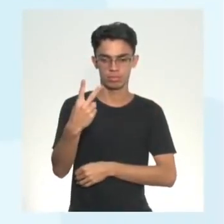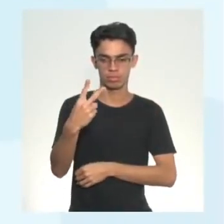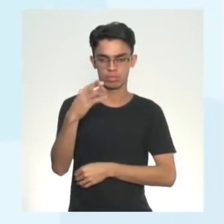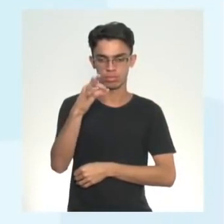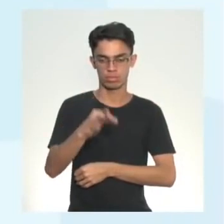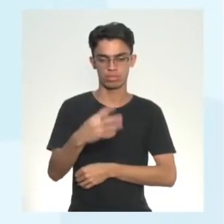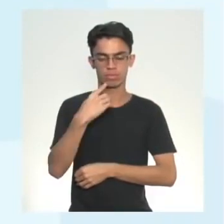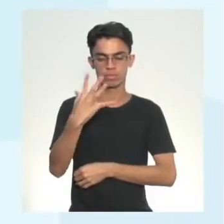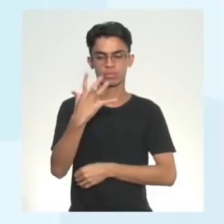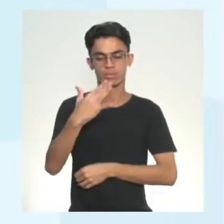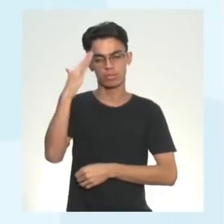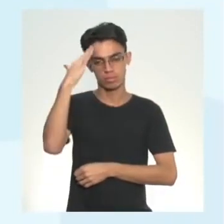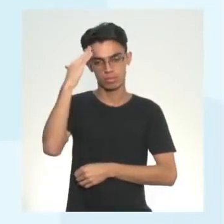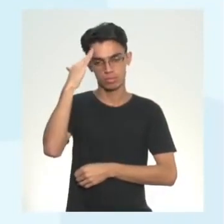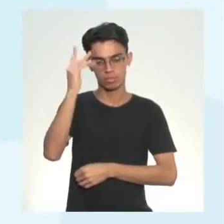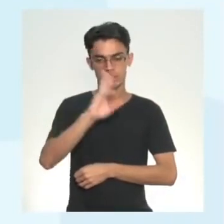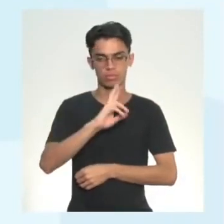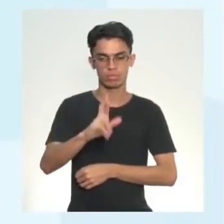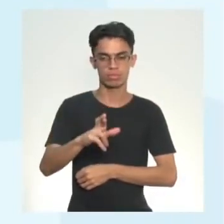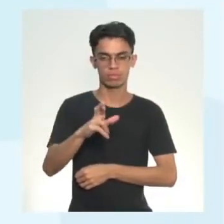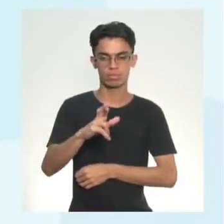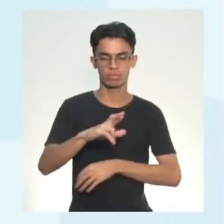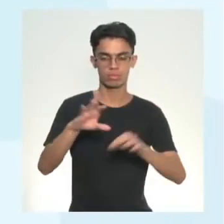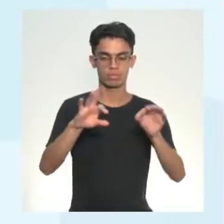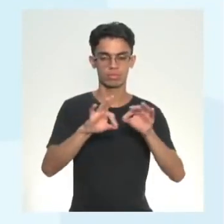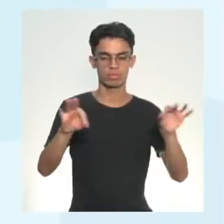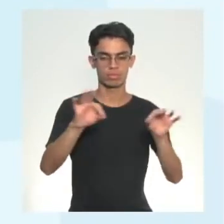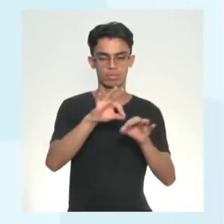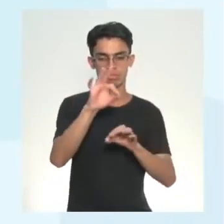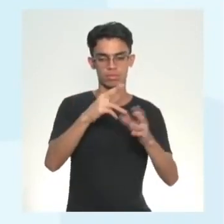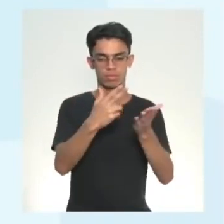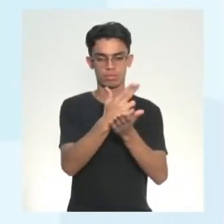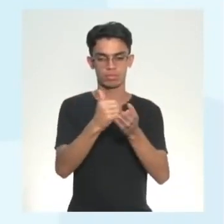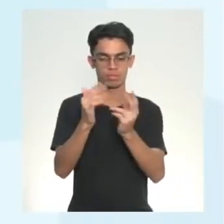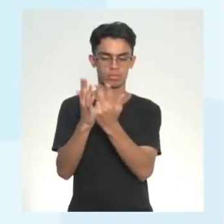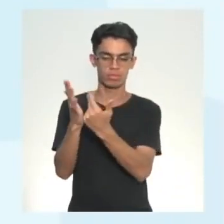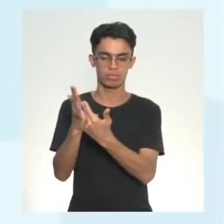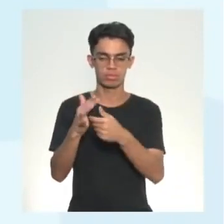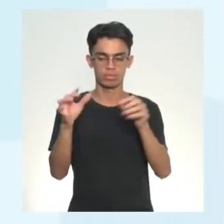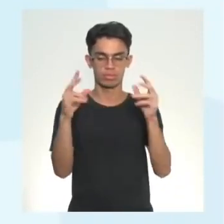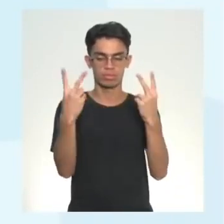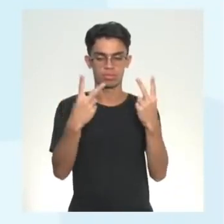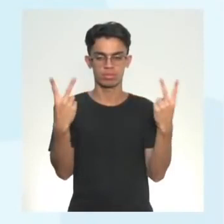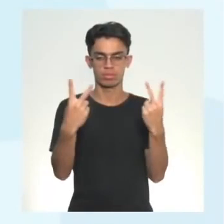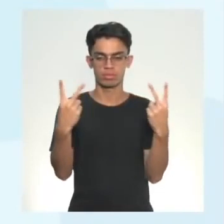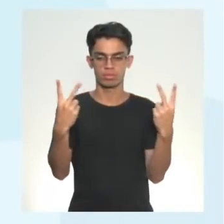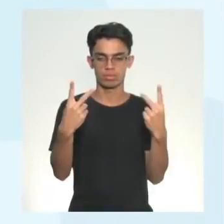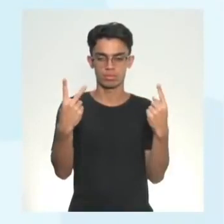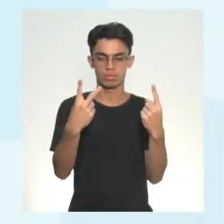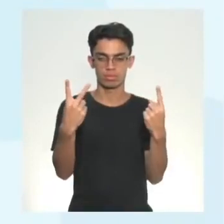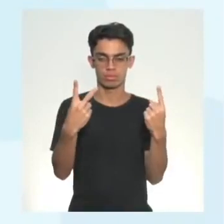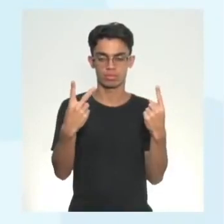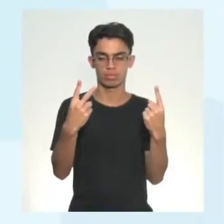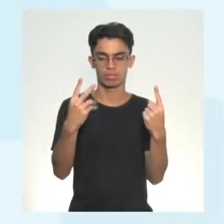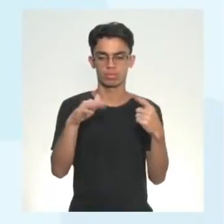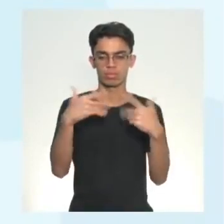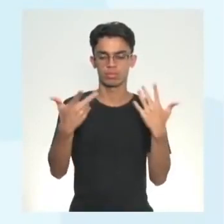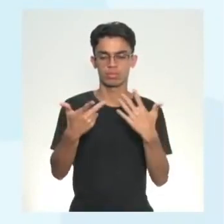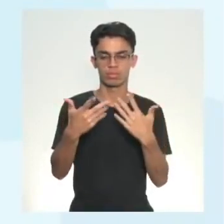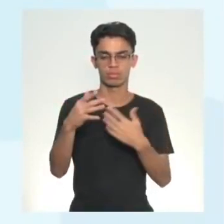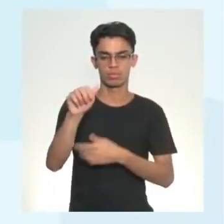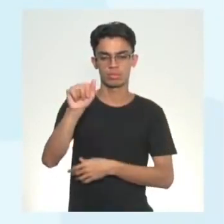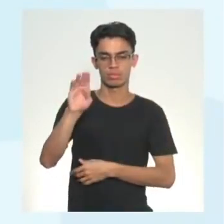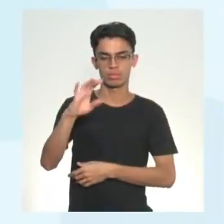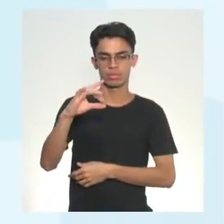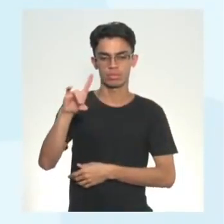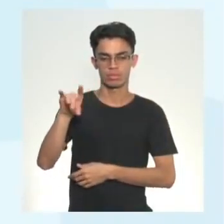eu quero saber razão entre os perímetros e entre as áreas. Qual alternativa é, professora Roberta?